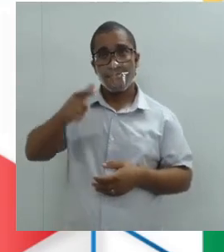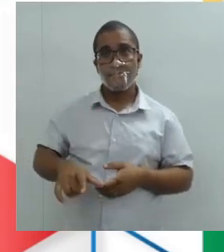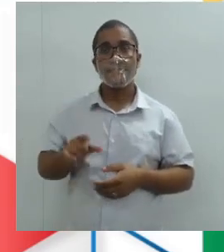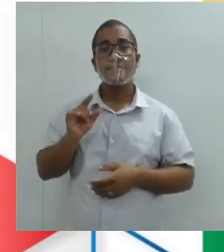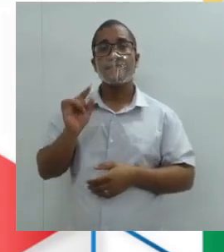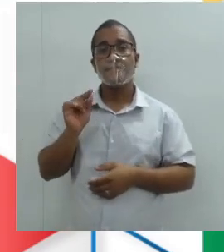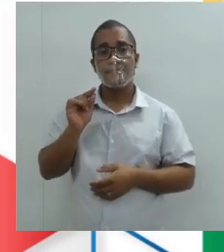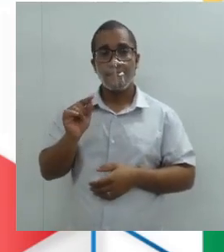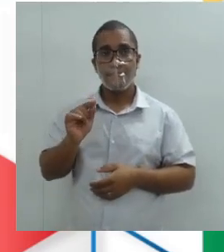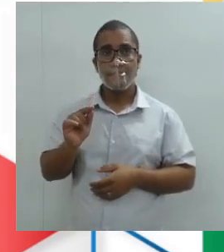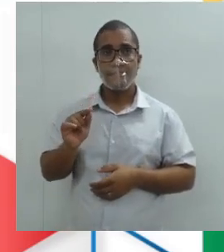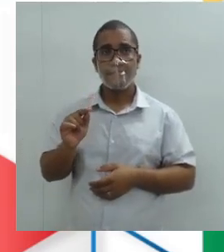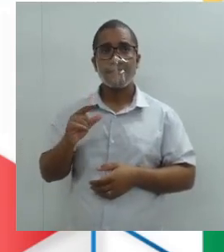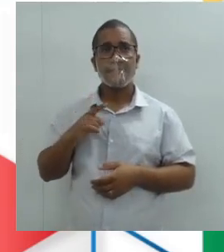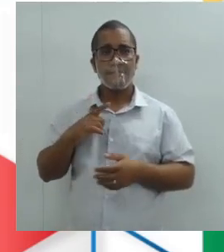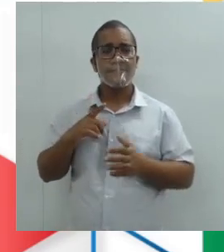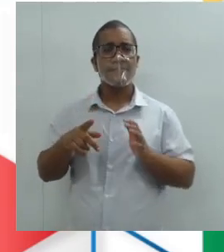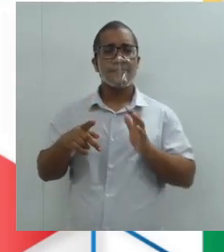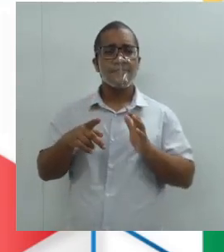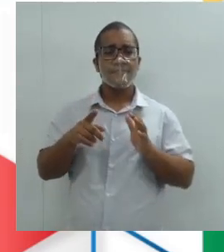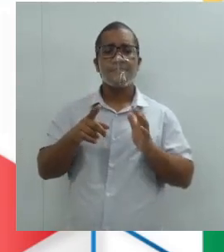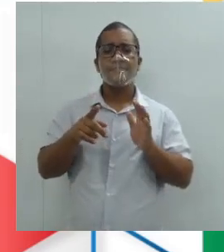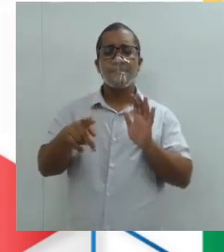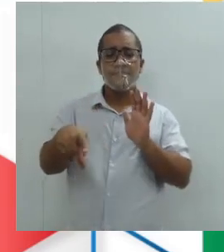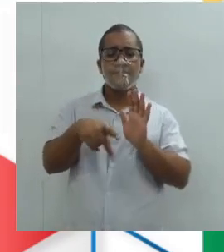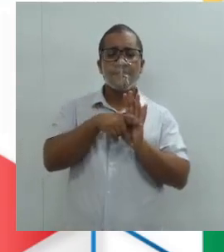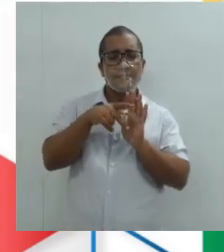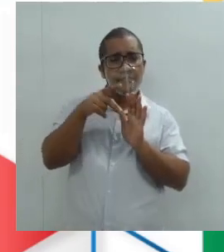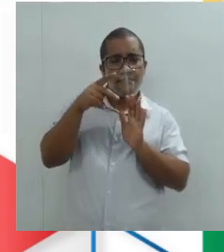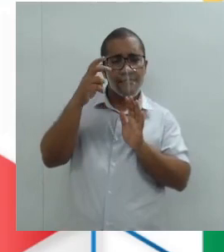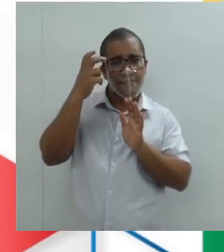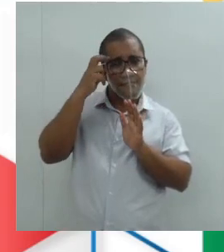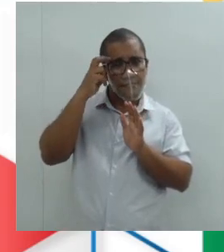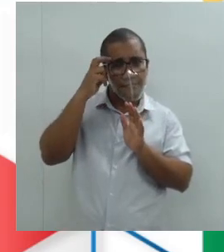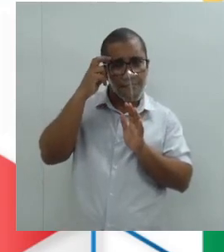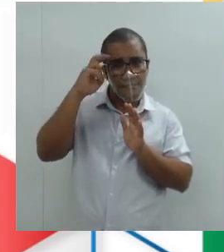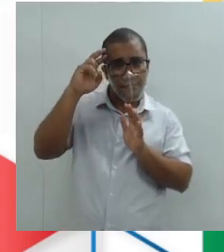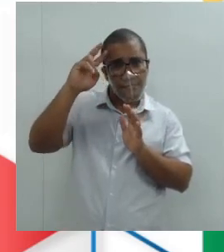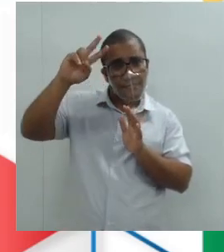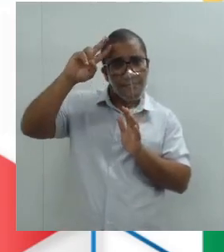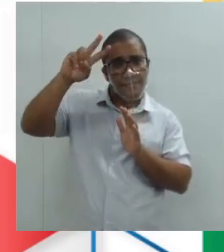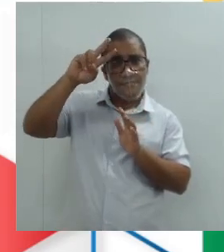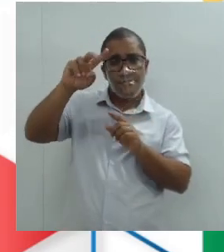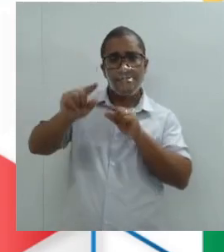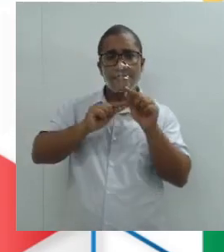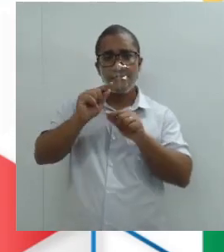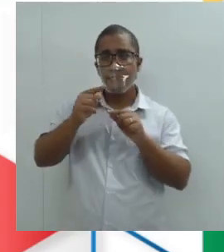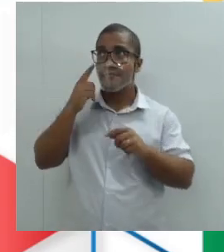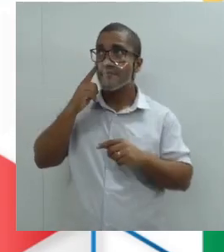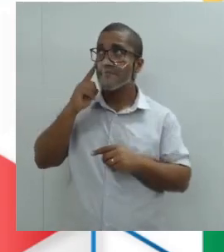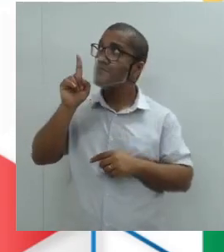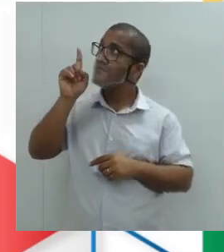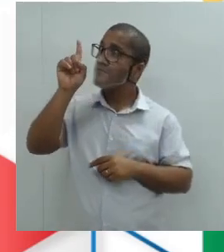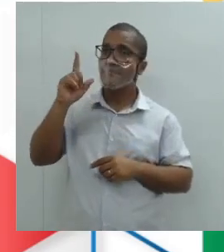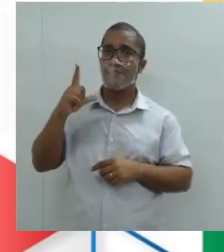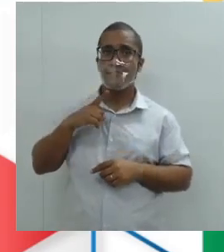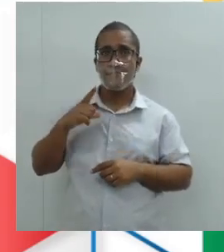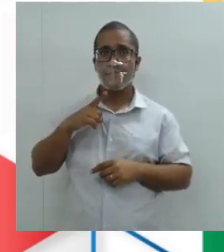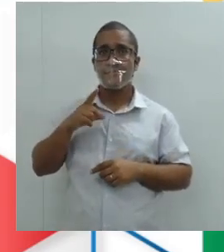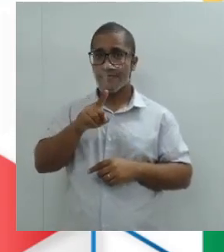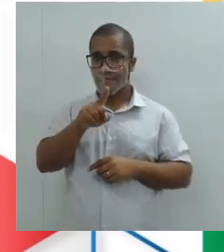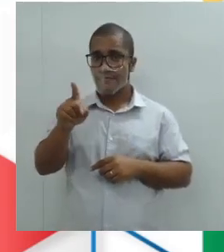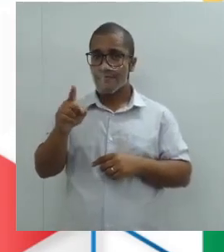está vendo aqui, ó, o que é patrimônio histórico. Daí você está vendo na tela também a imagem, né? Alô, galera